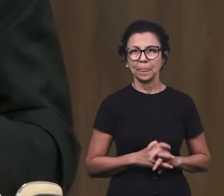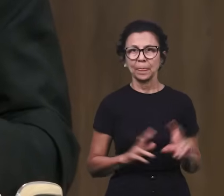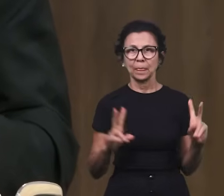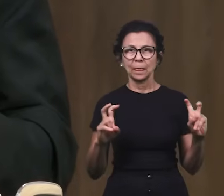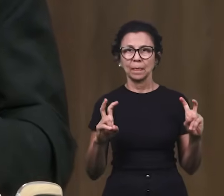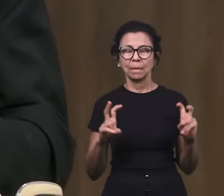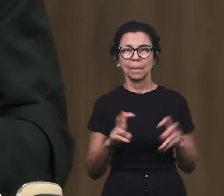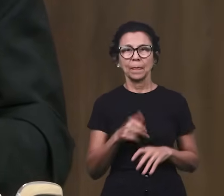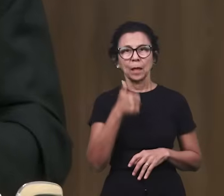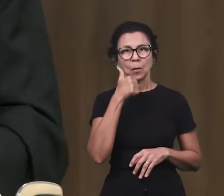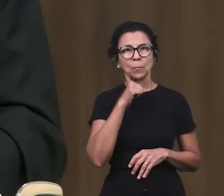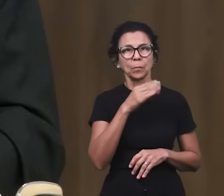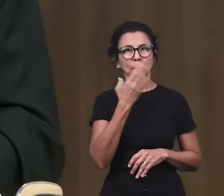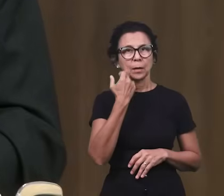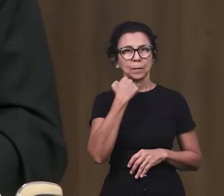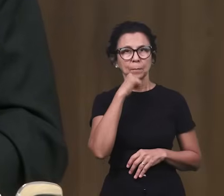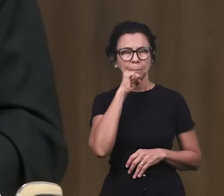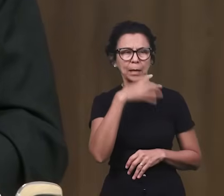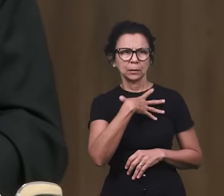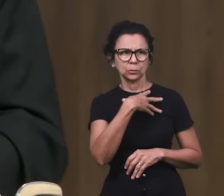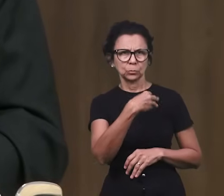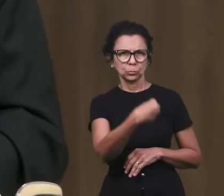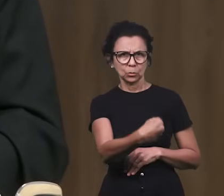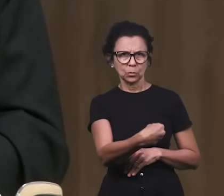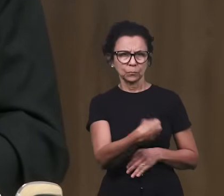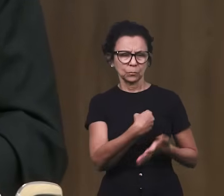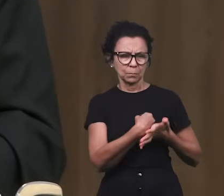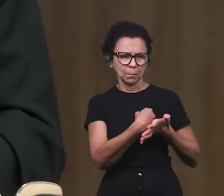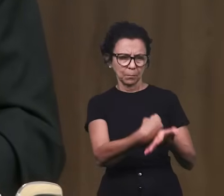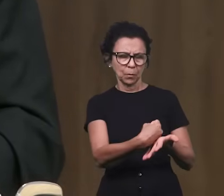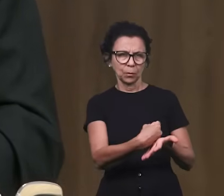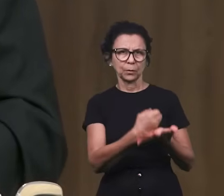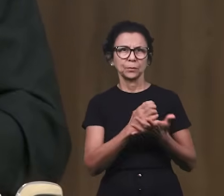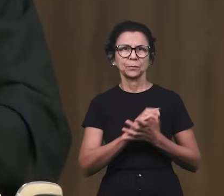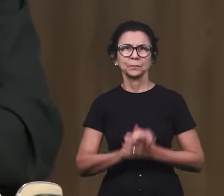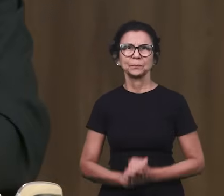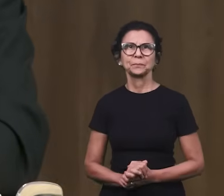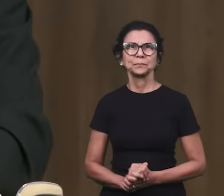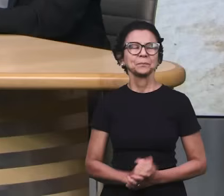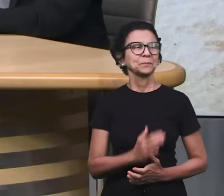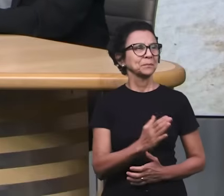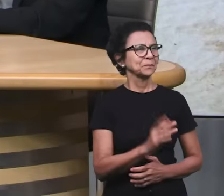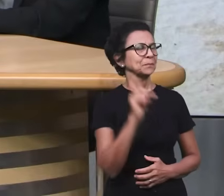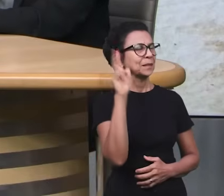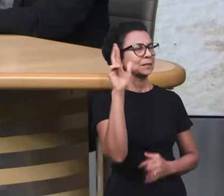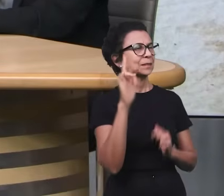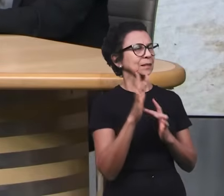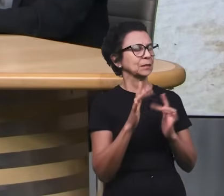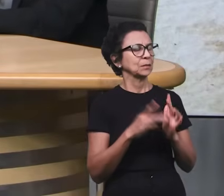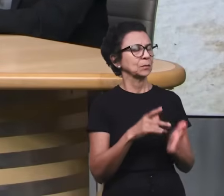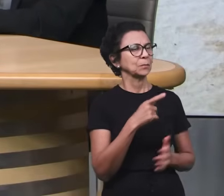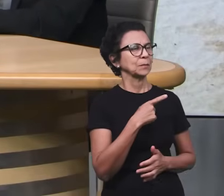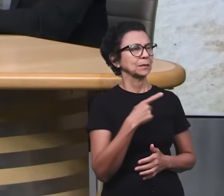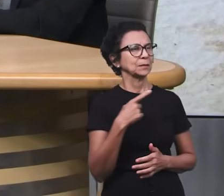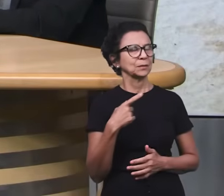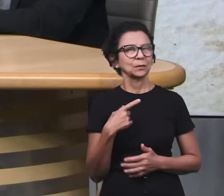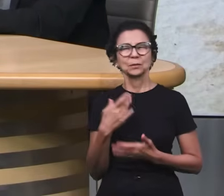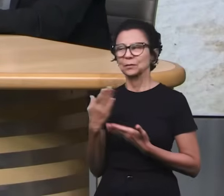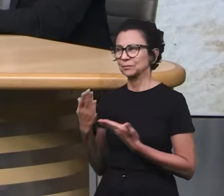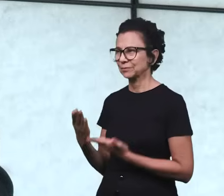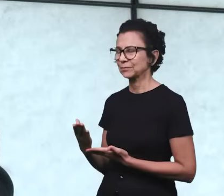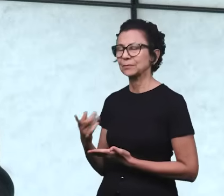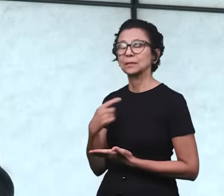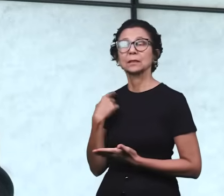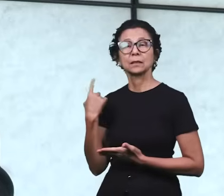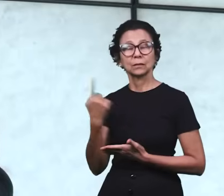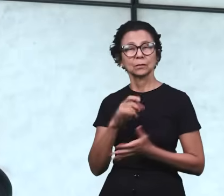a retaguarda dos seus filhos. Aqui comigo hoje, o pastor Guilherme. Pai do Senhor Guilherme. Pai Senhor, pastor Marcelo,